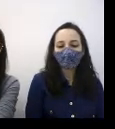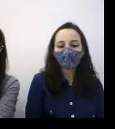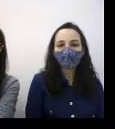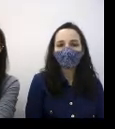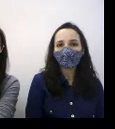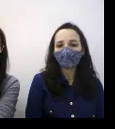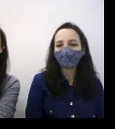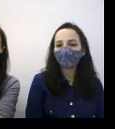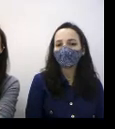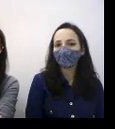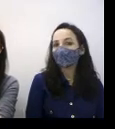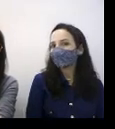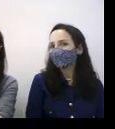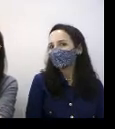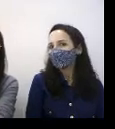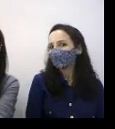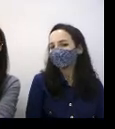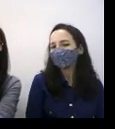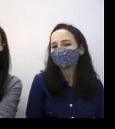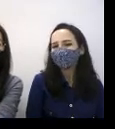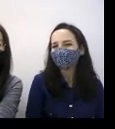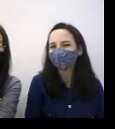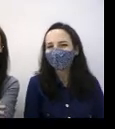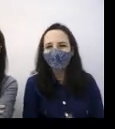pouquinho específico do luto,